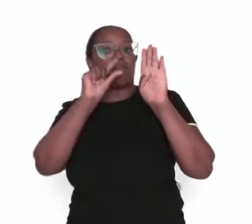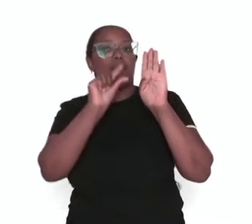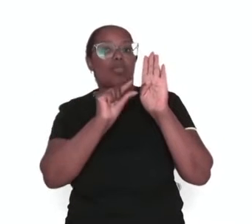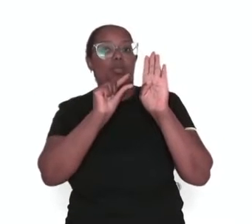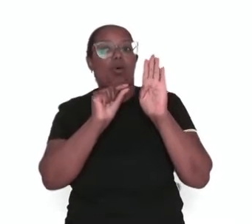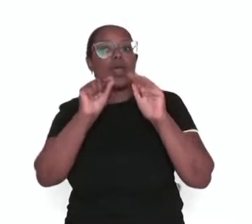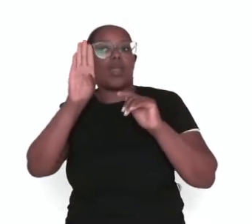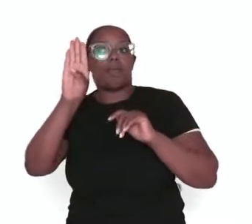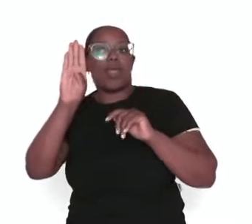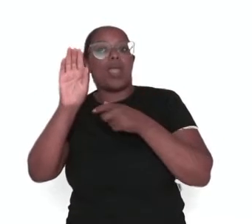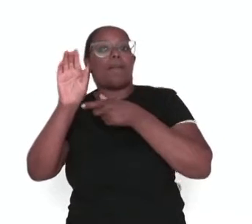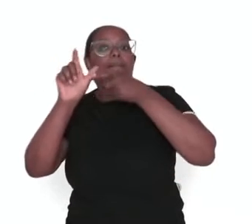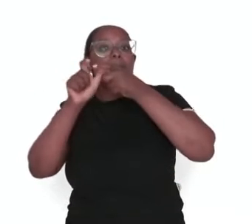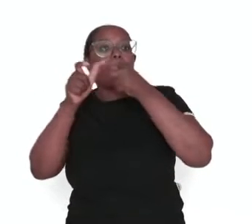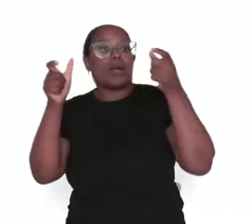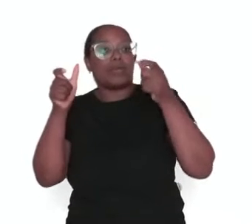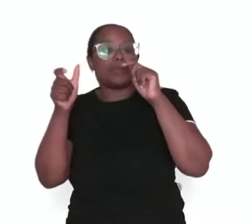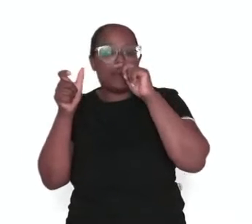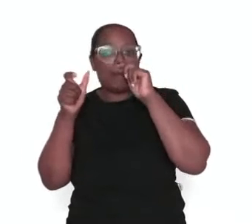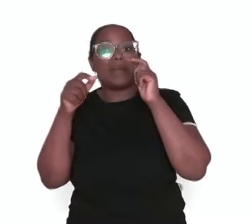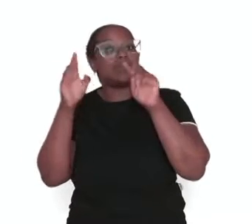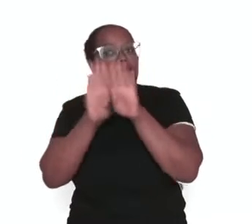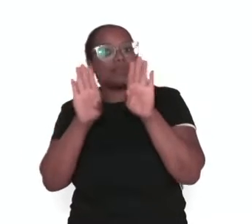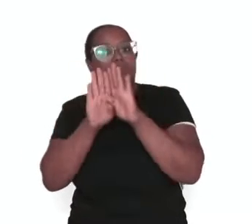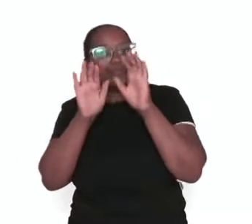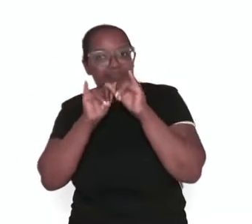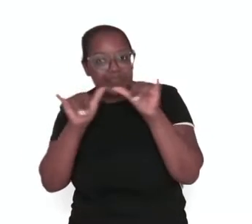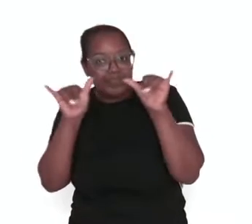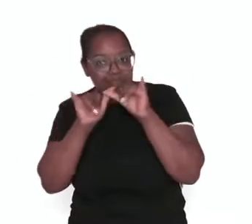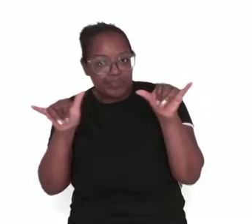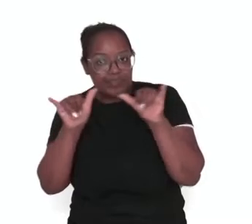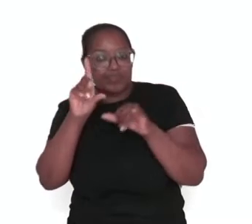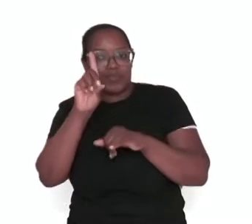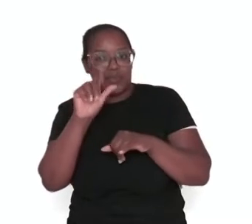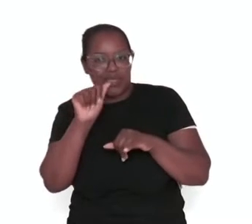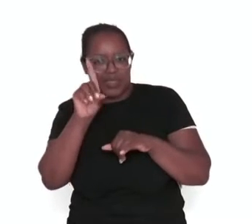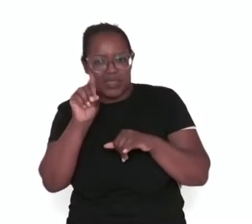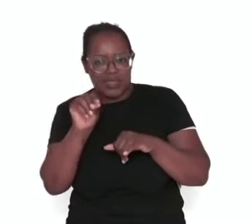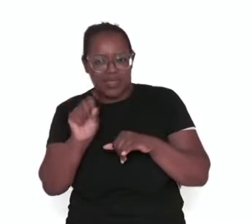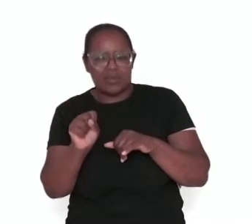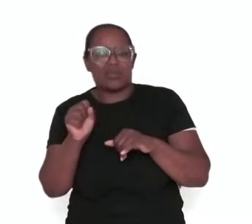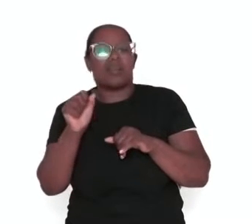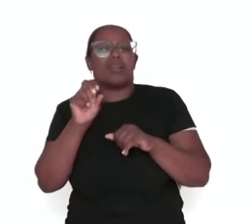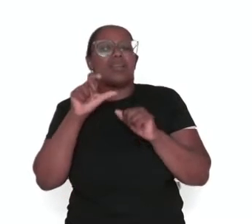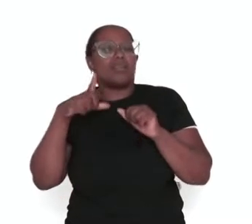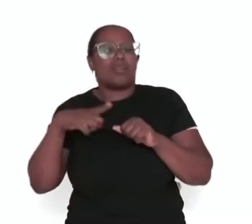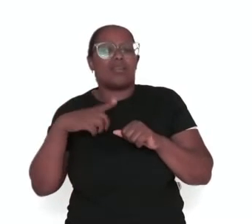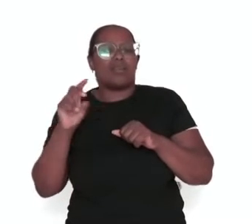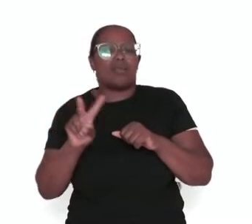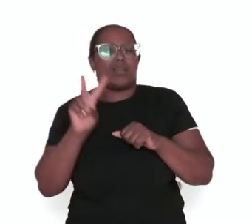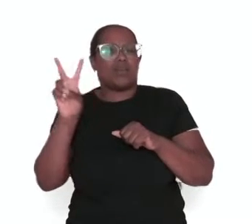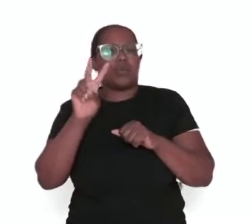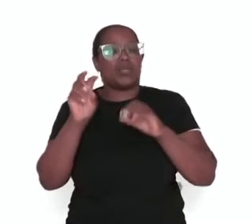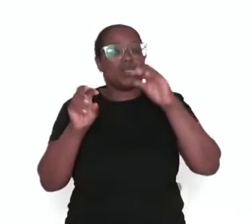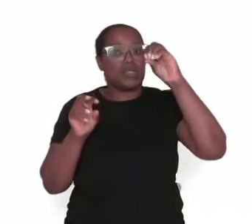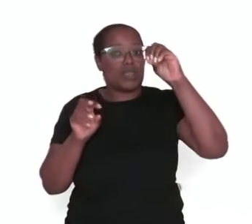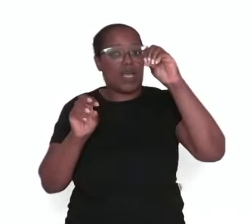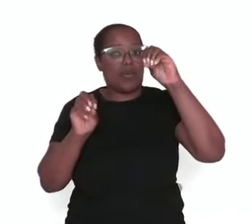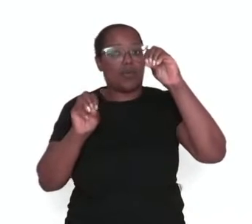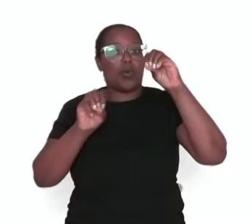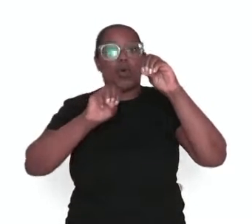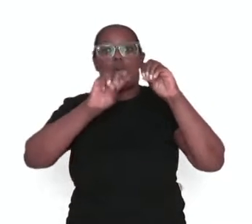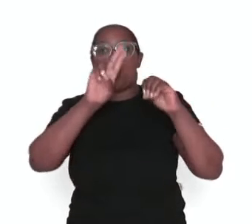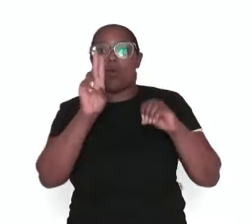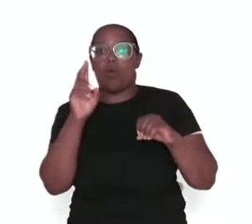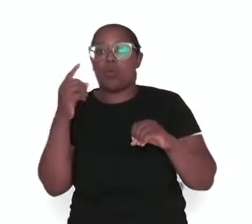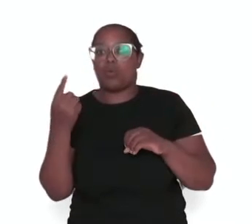de capacidade de armazenamento de dados. Um bit pode valer 0 ou 1. Apesar de